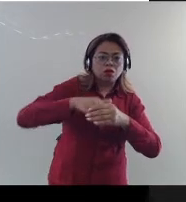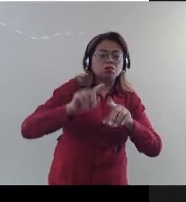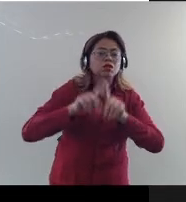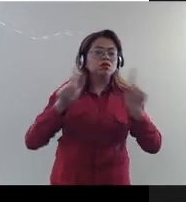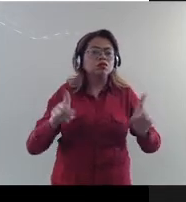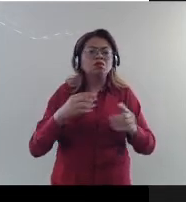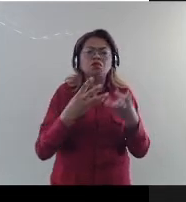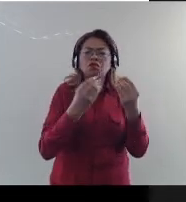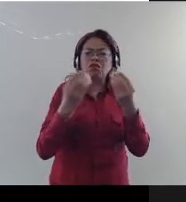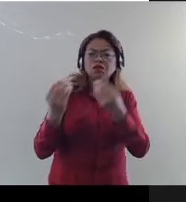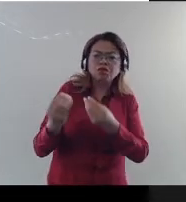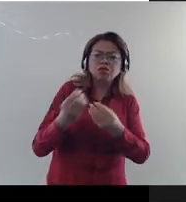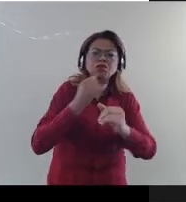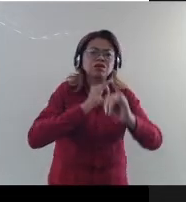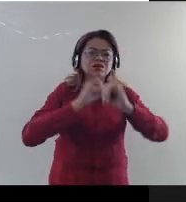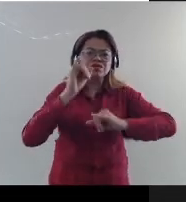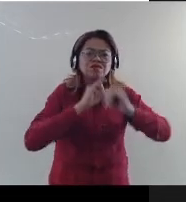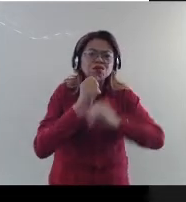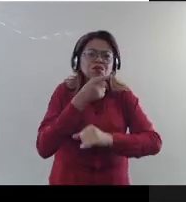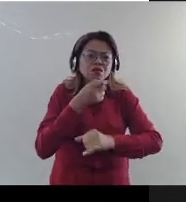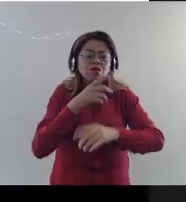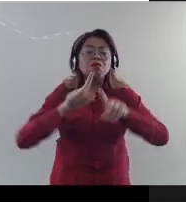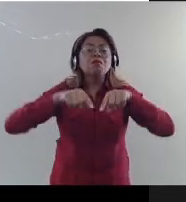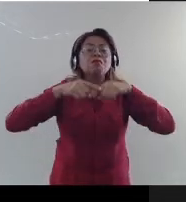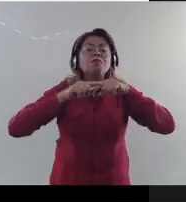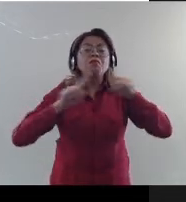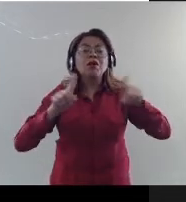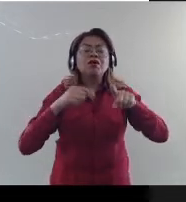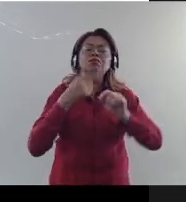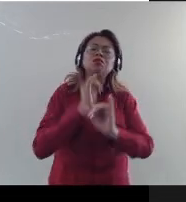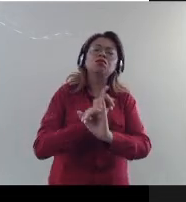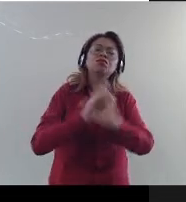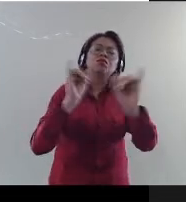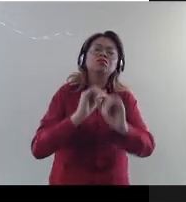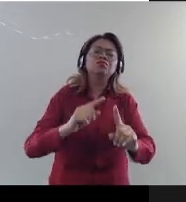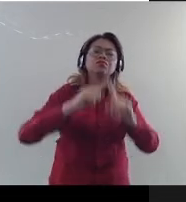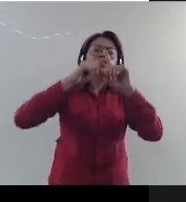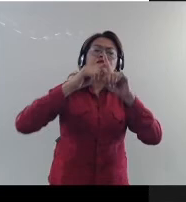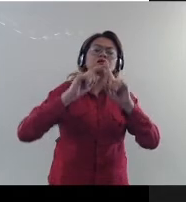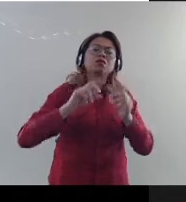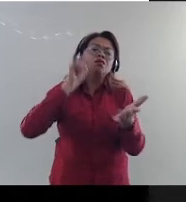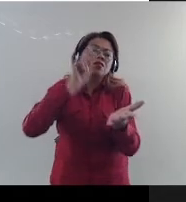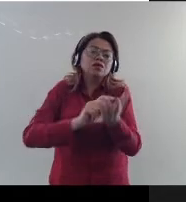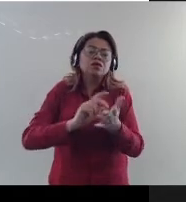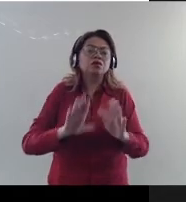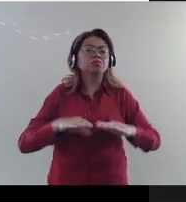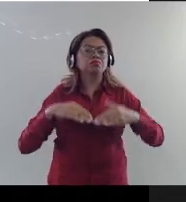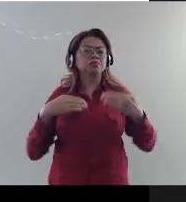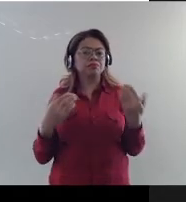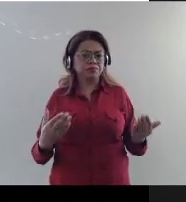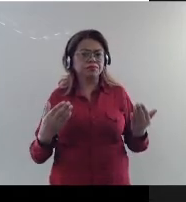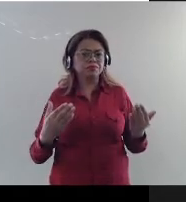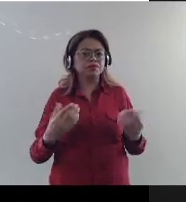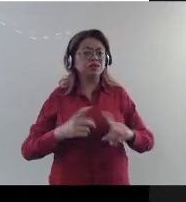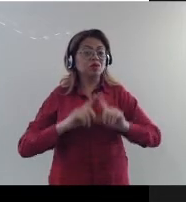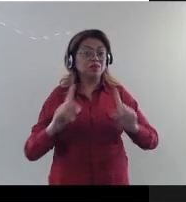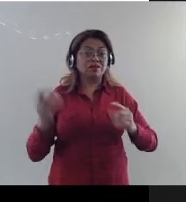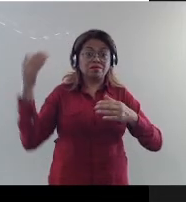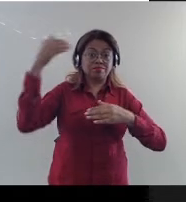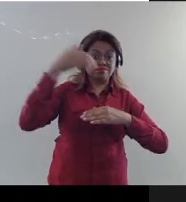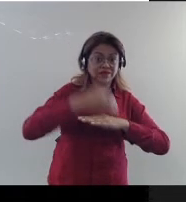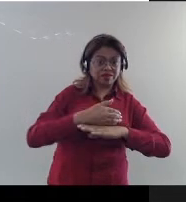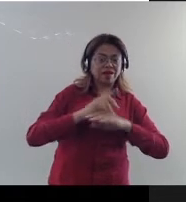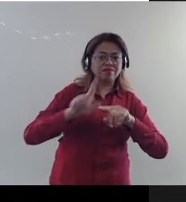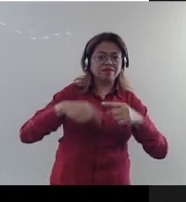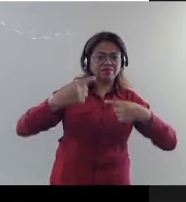se fala do impulsionamento de notícias positivas, verdadeiras, né? Então, para não polemizar com assunto de política, né, eu